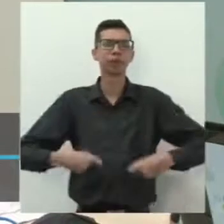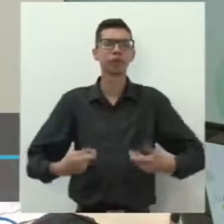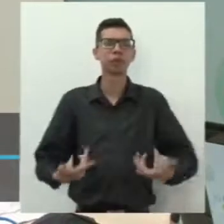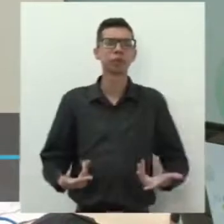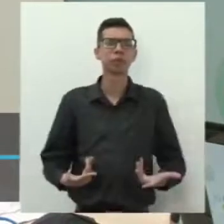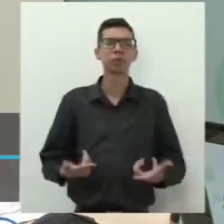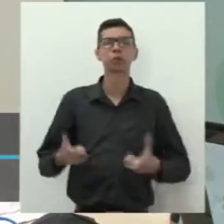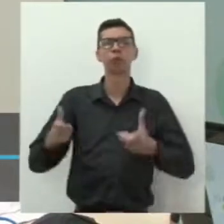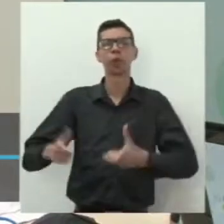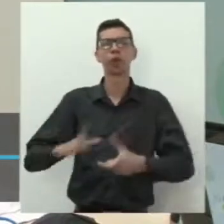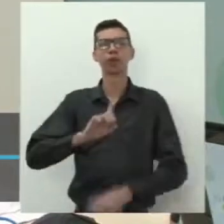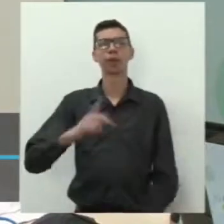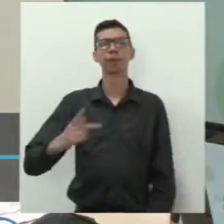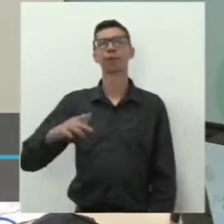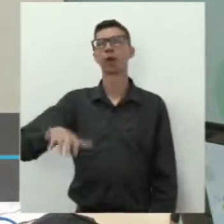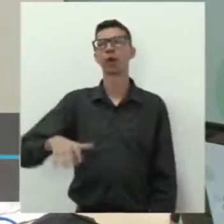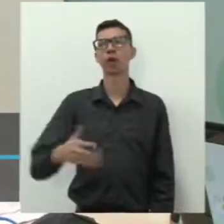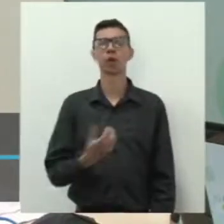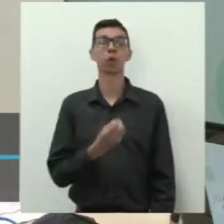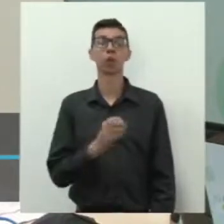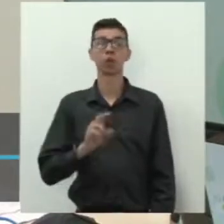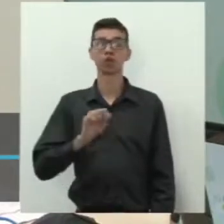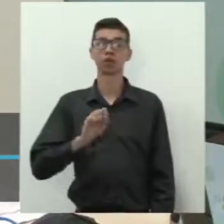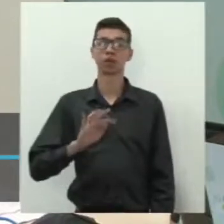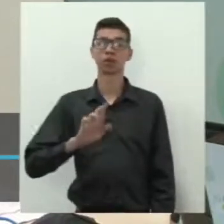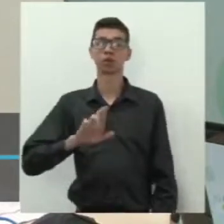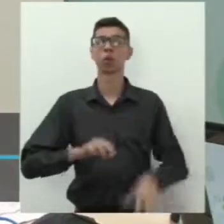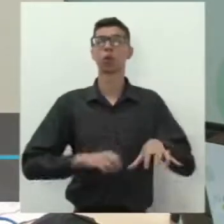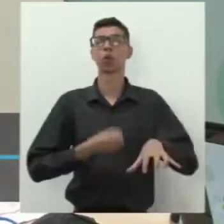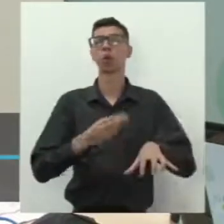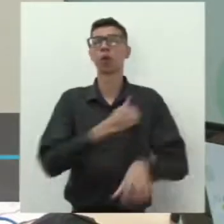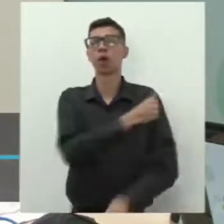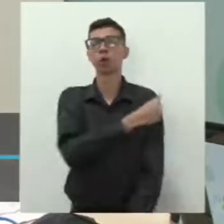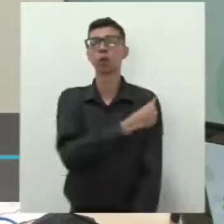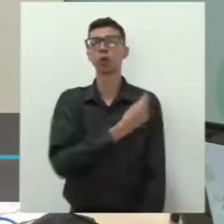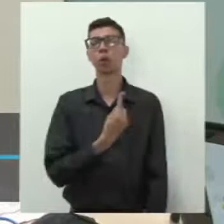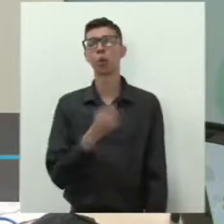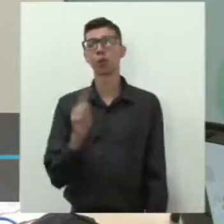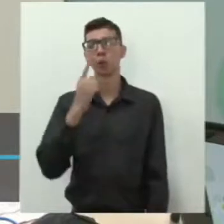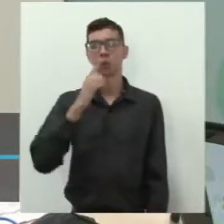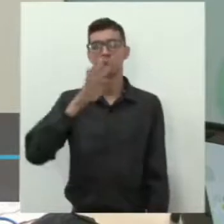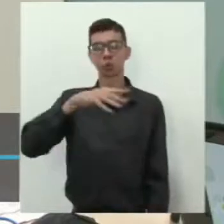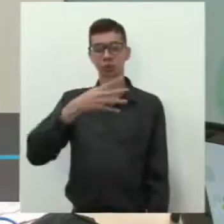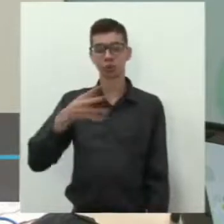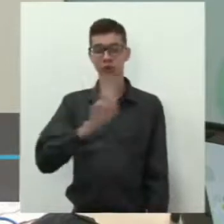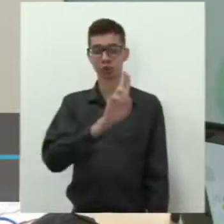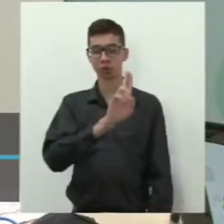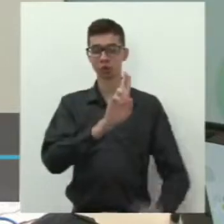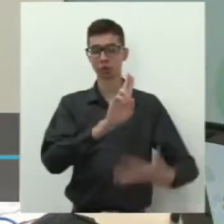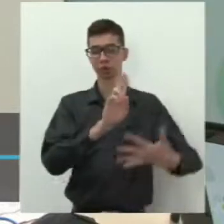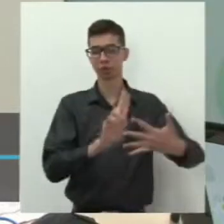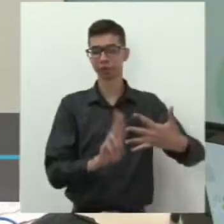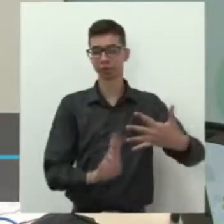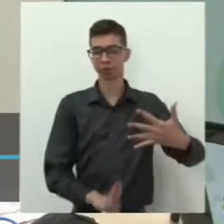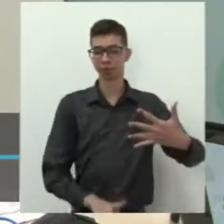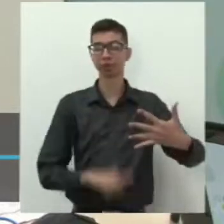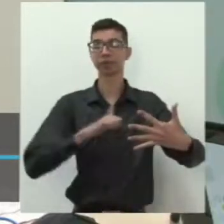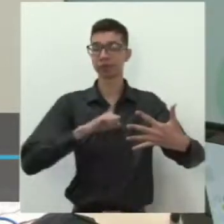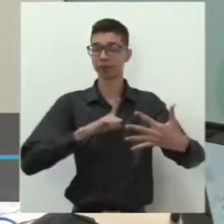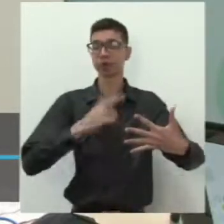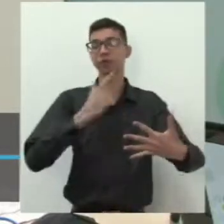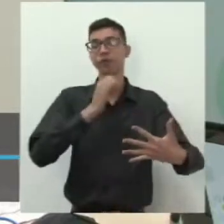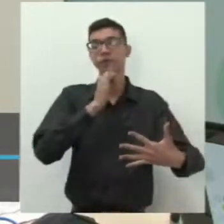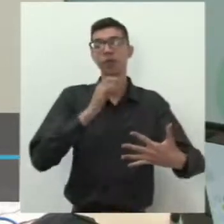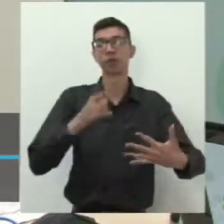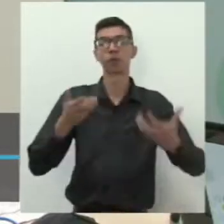tal, de um departamento tal, ou de um aluno tal, né? Tenho lá uma planilha com o nome de aluno, conselho de classe. Quero visualizar